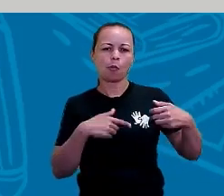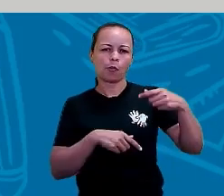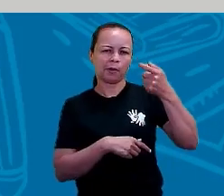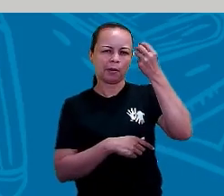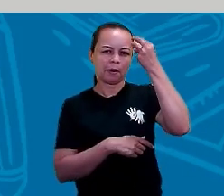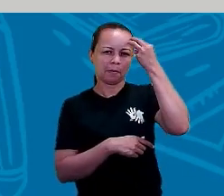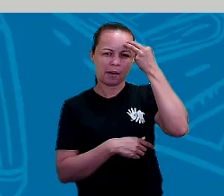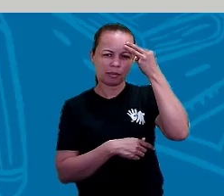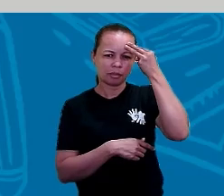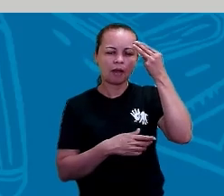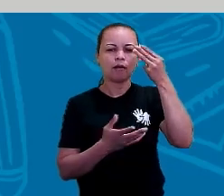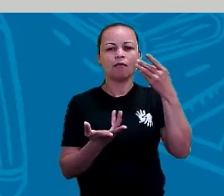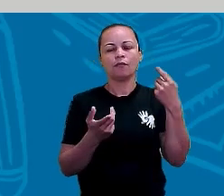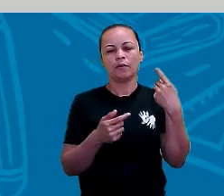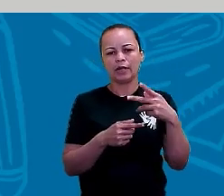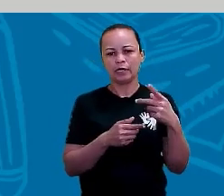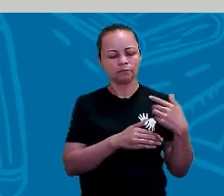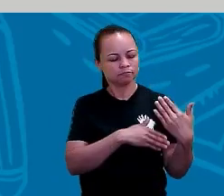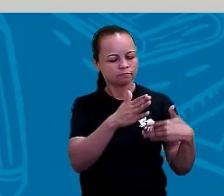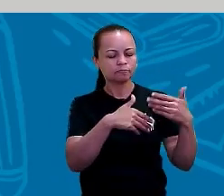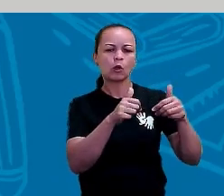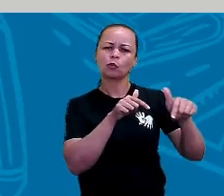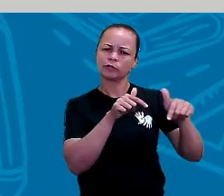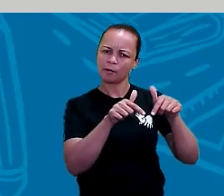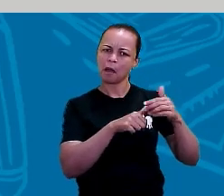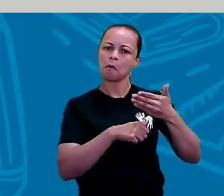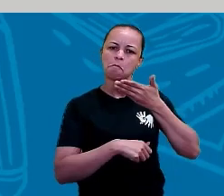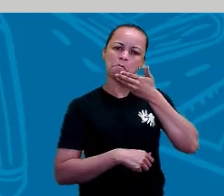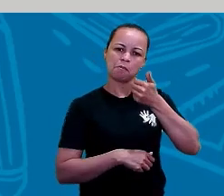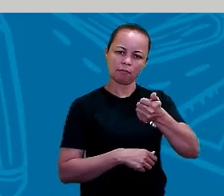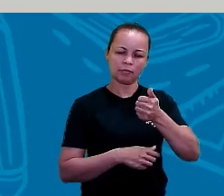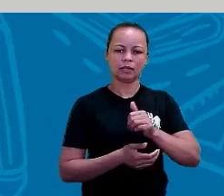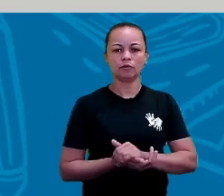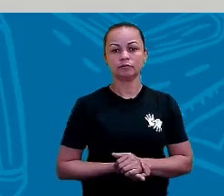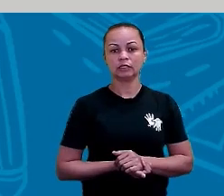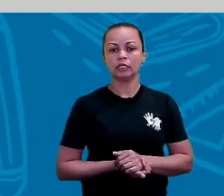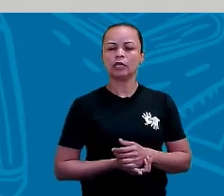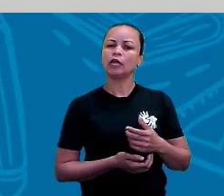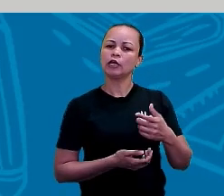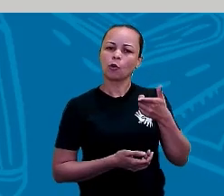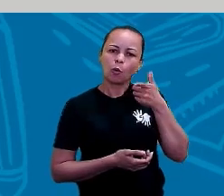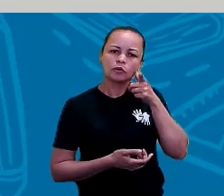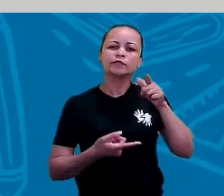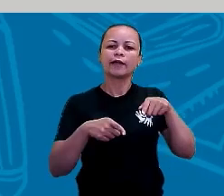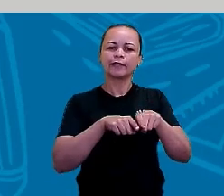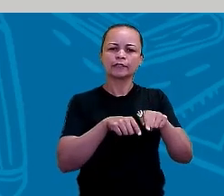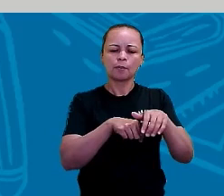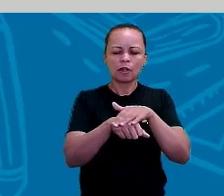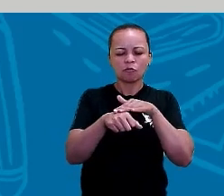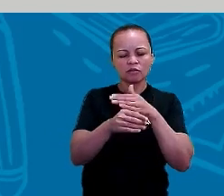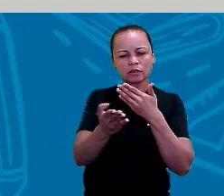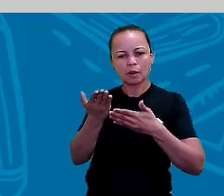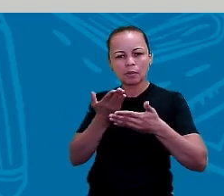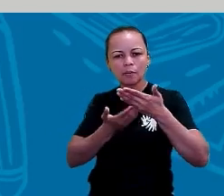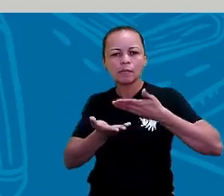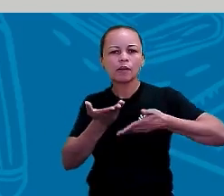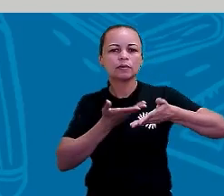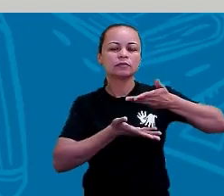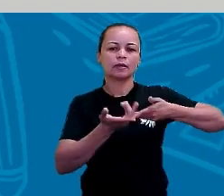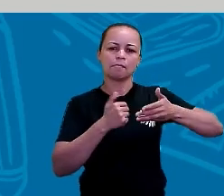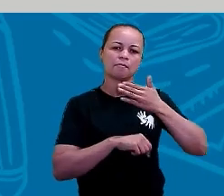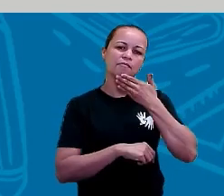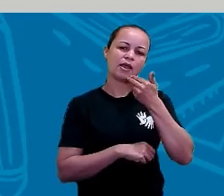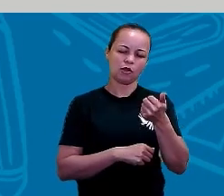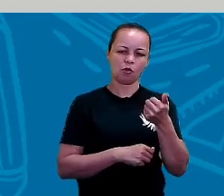ela consegue desenvolver bem melhor o seu trabalho e consegue até interagir melhor entre os colegas lá